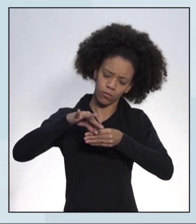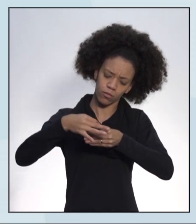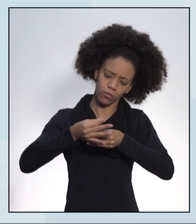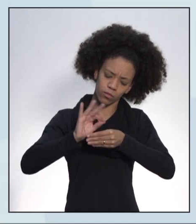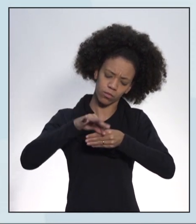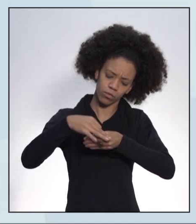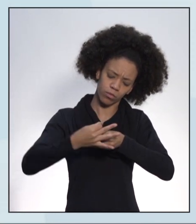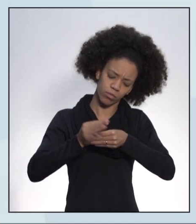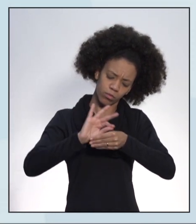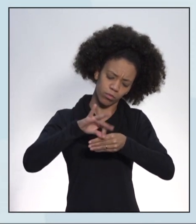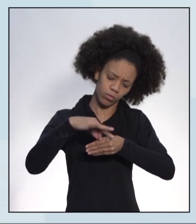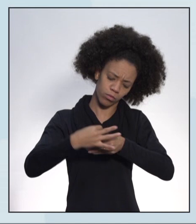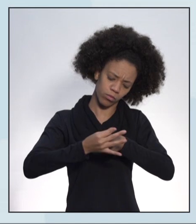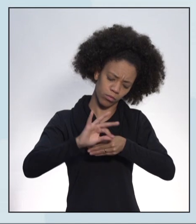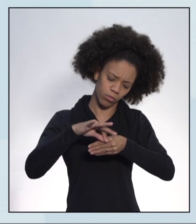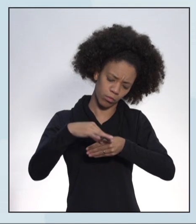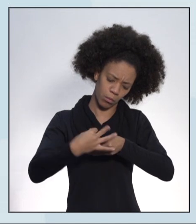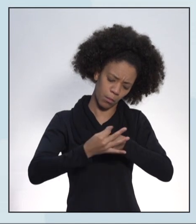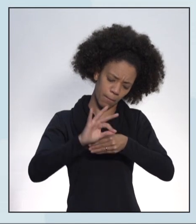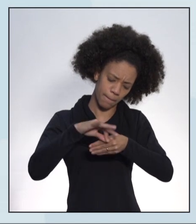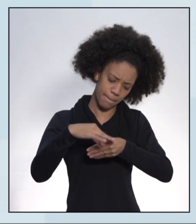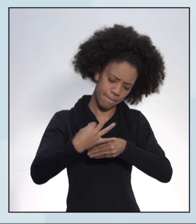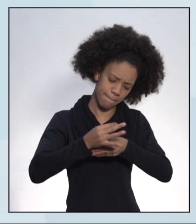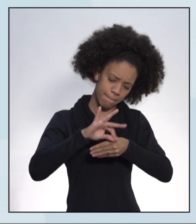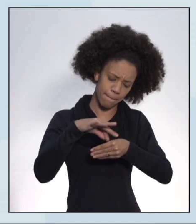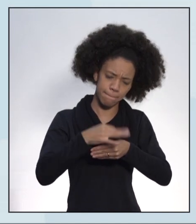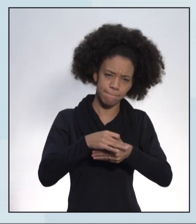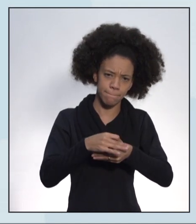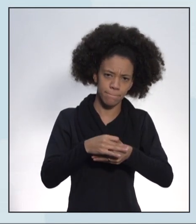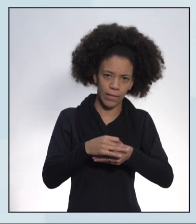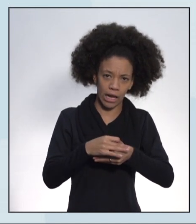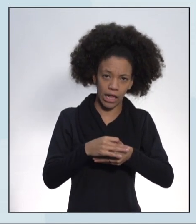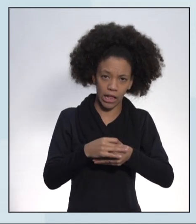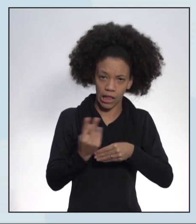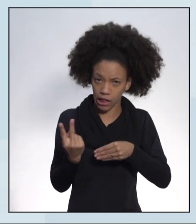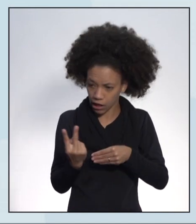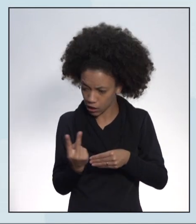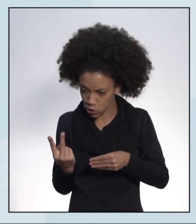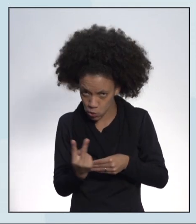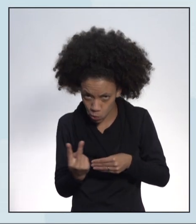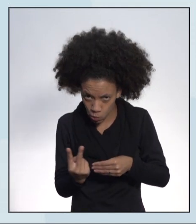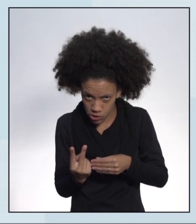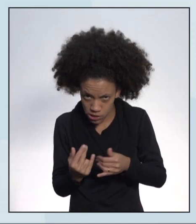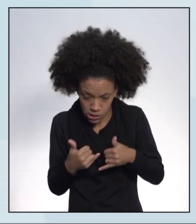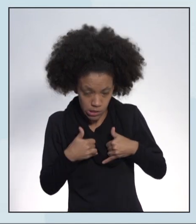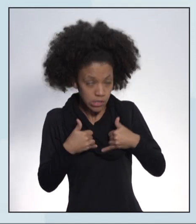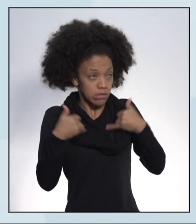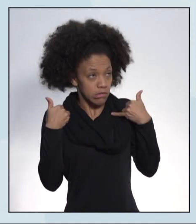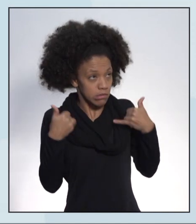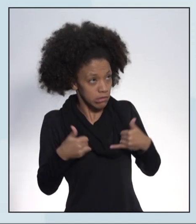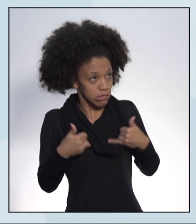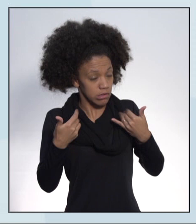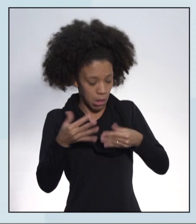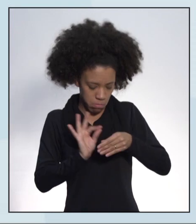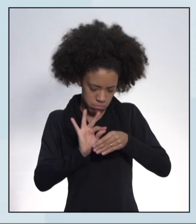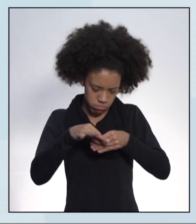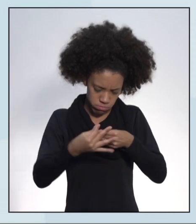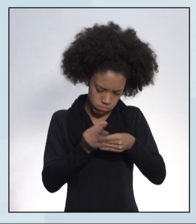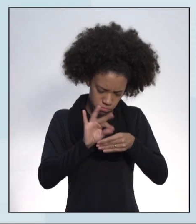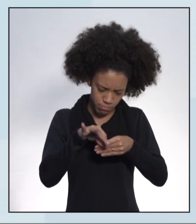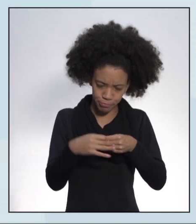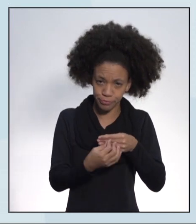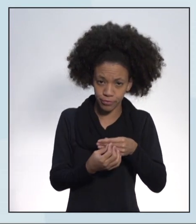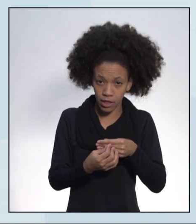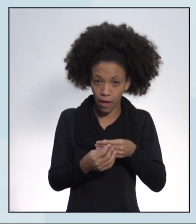linha na agulha e entrou a coser. Uma a outra, andando orgulhosas pelo pano adiante, que era a melhor